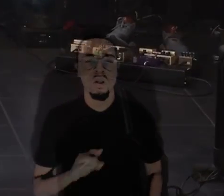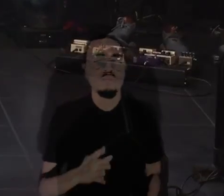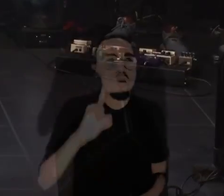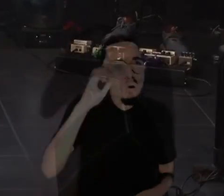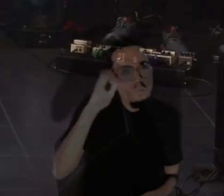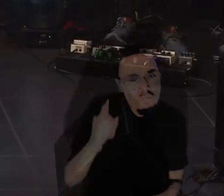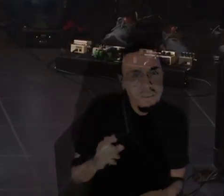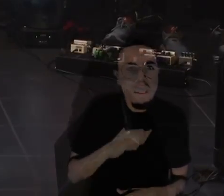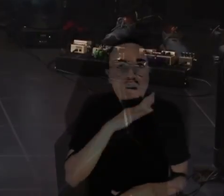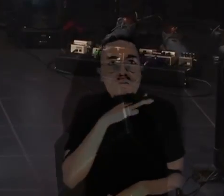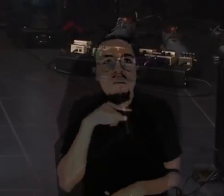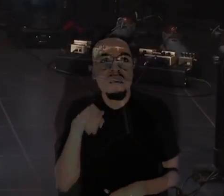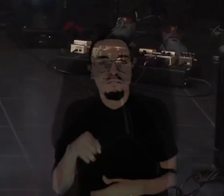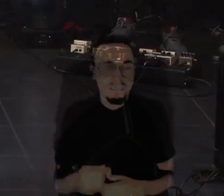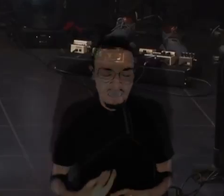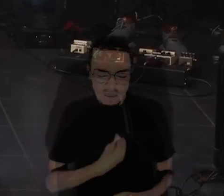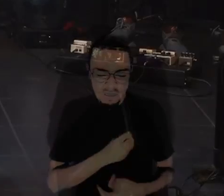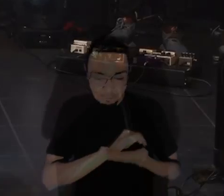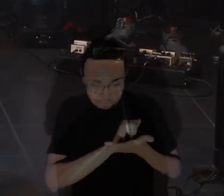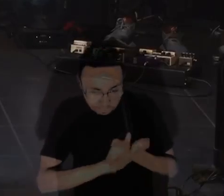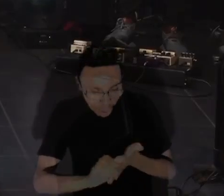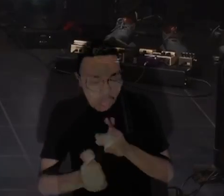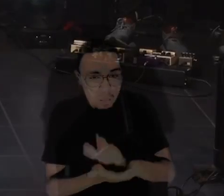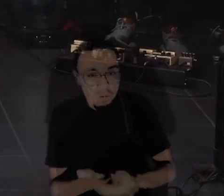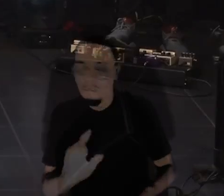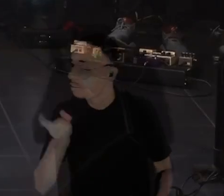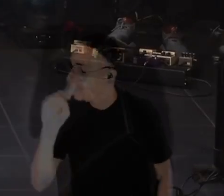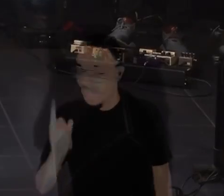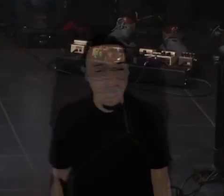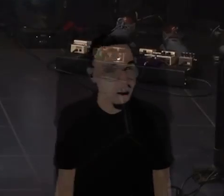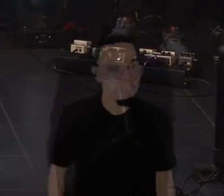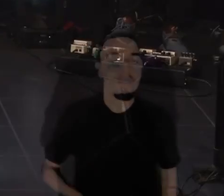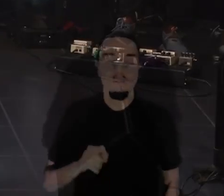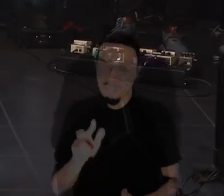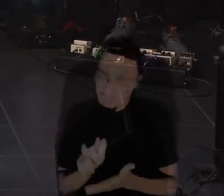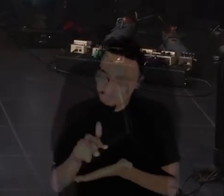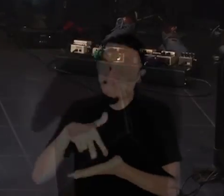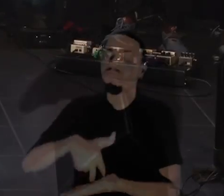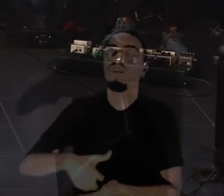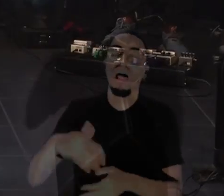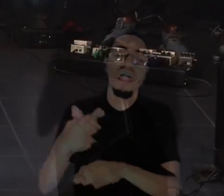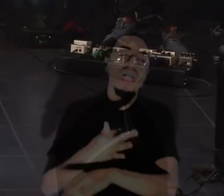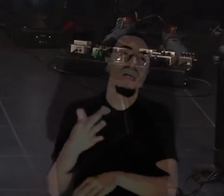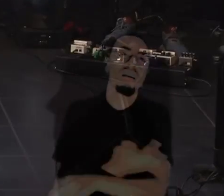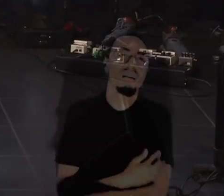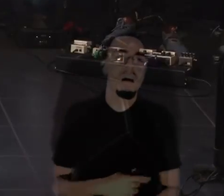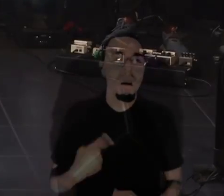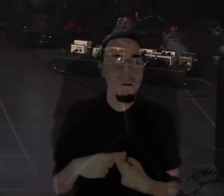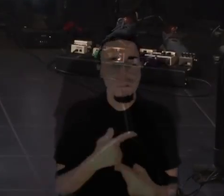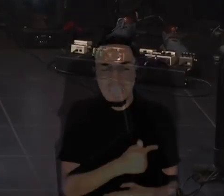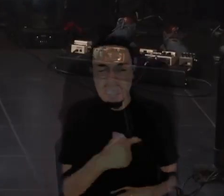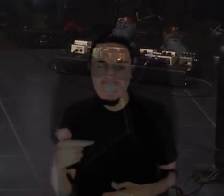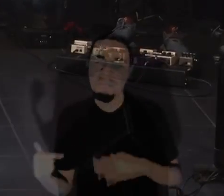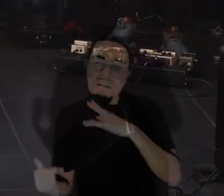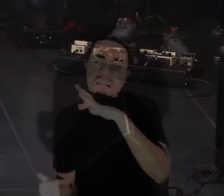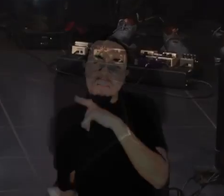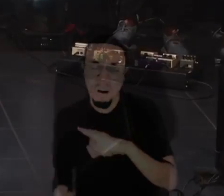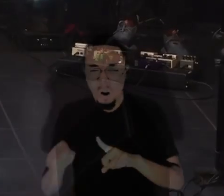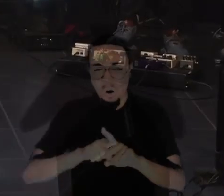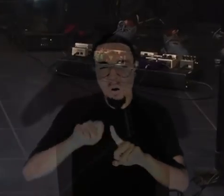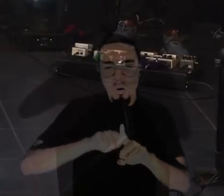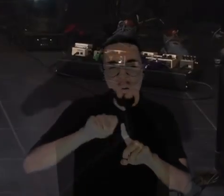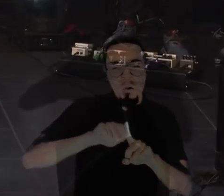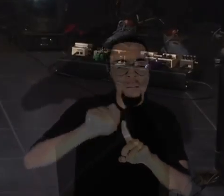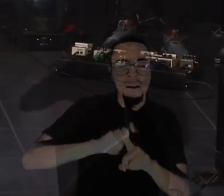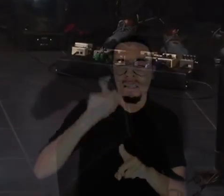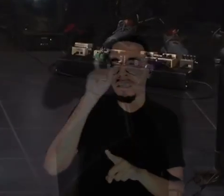apagar o chamado de Gideão. Você vai se levantar. Não é porque a semana está péssima, não é porque o mês está cruel,